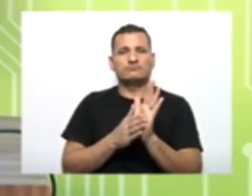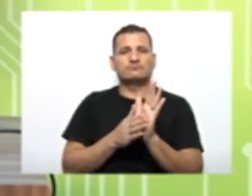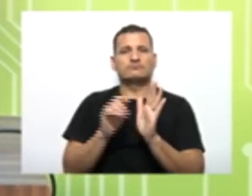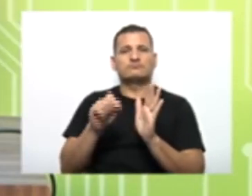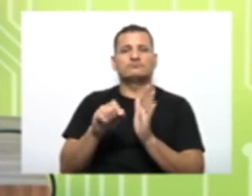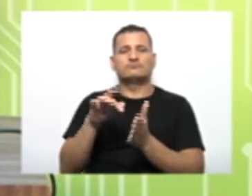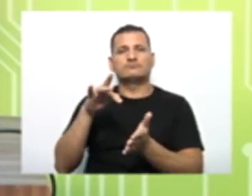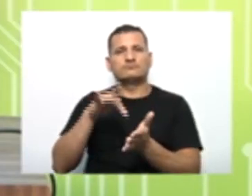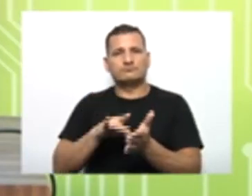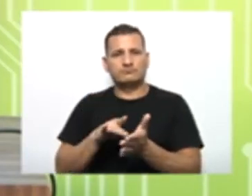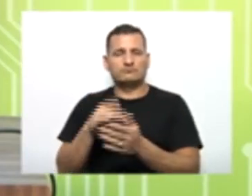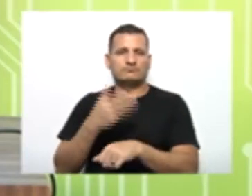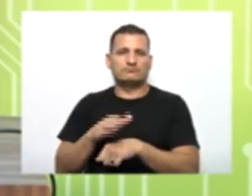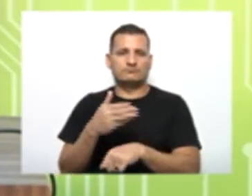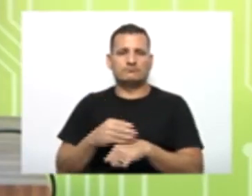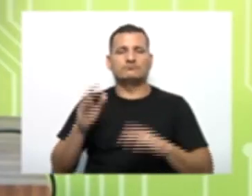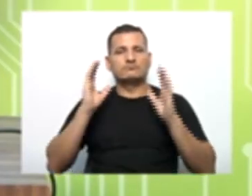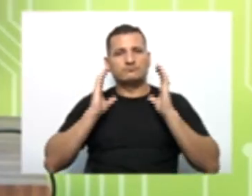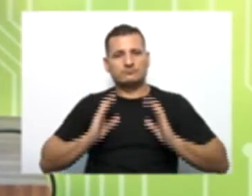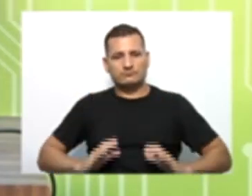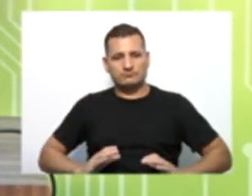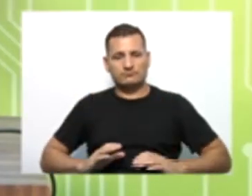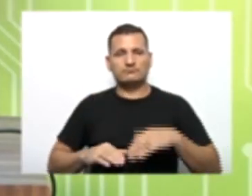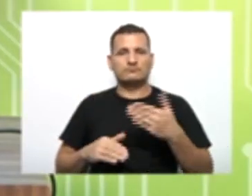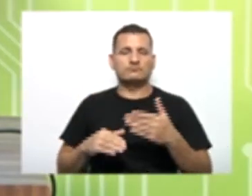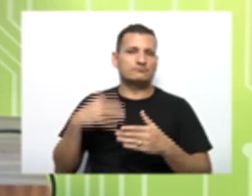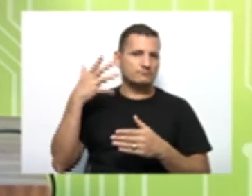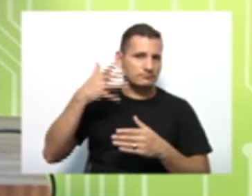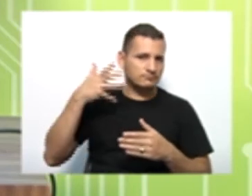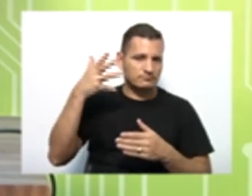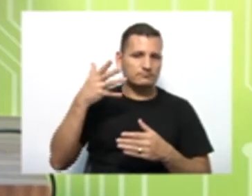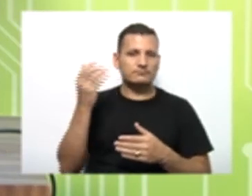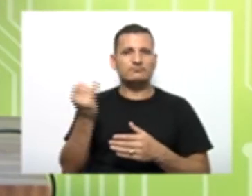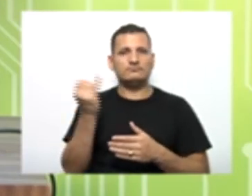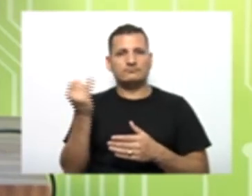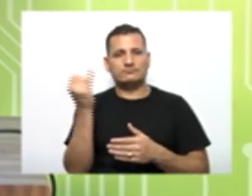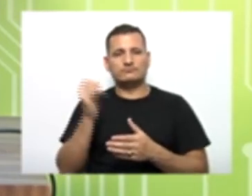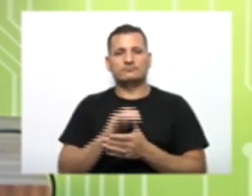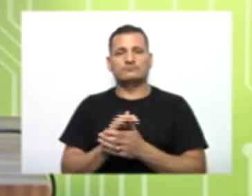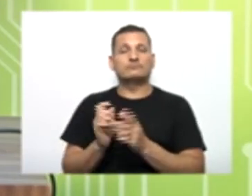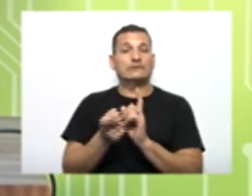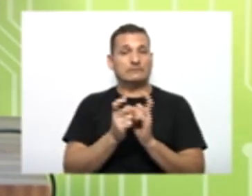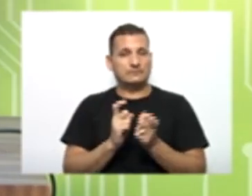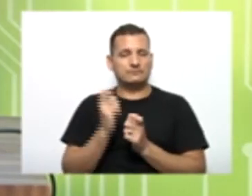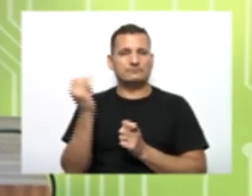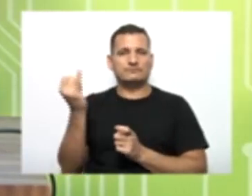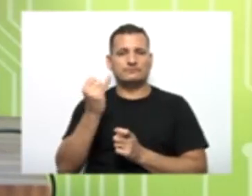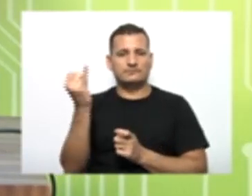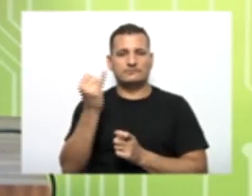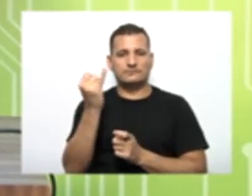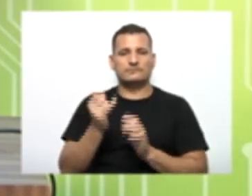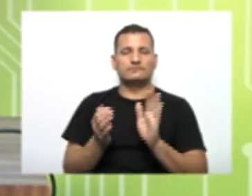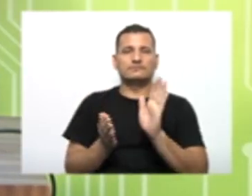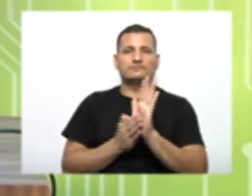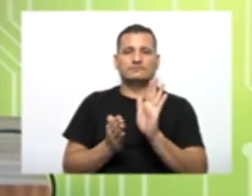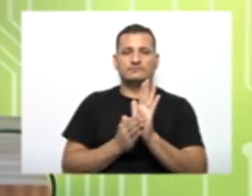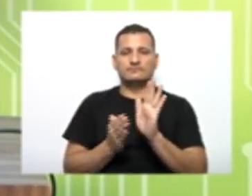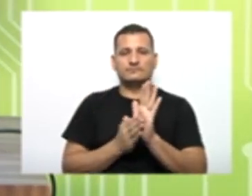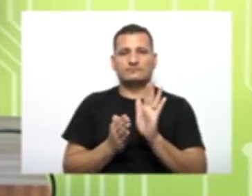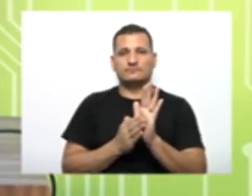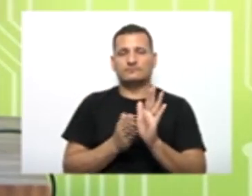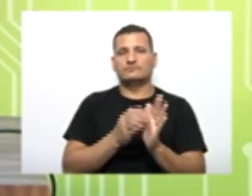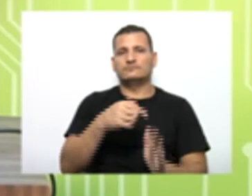de um regulamento, professor Wesley. Para que ele possa funcionar, ele precisa de um regulamento definindo metas, definindo objetivos,